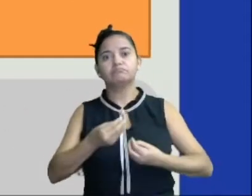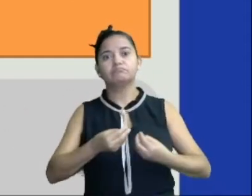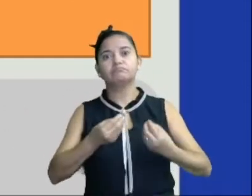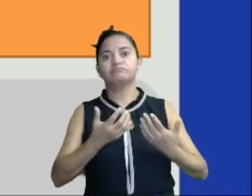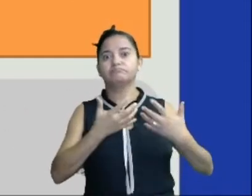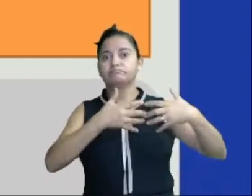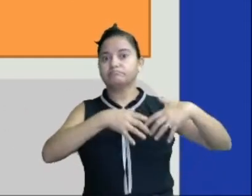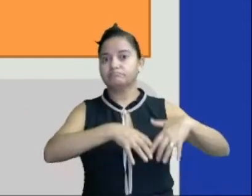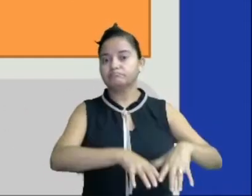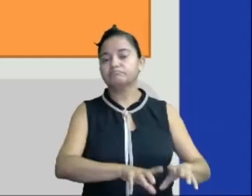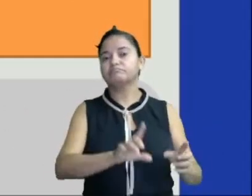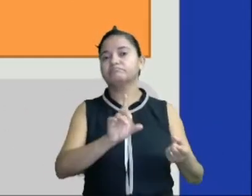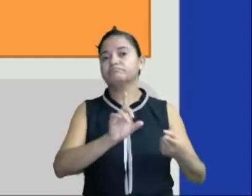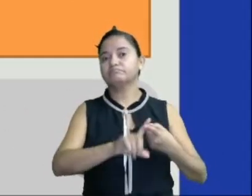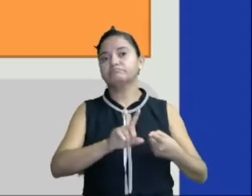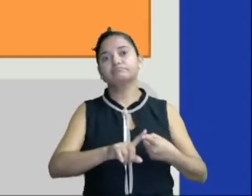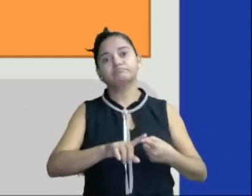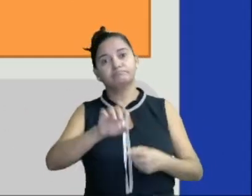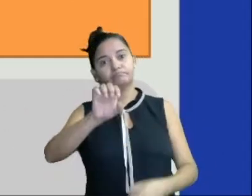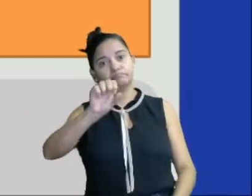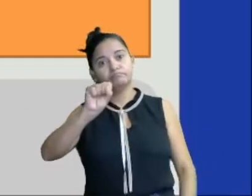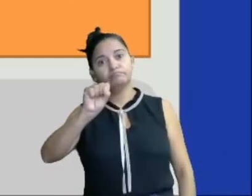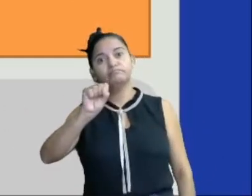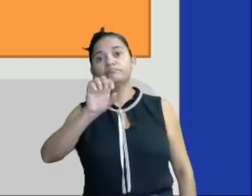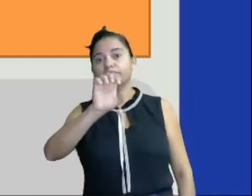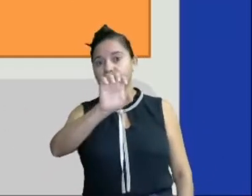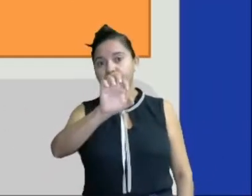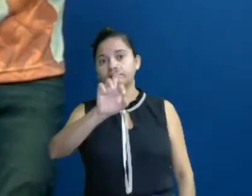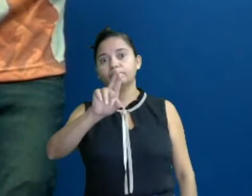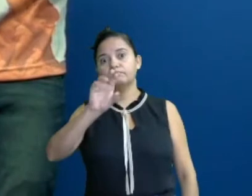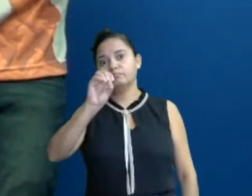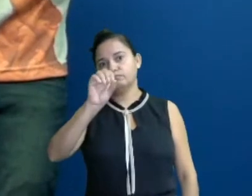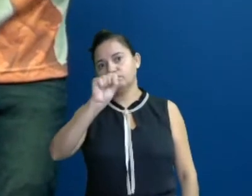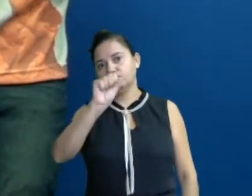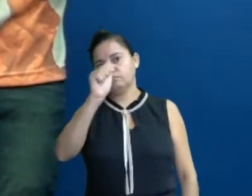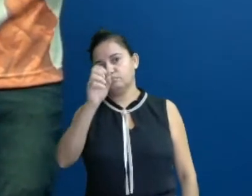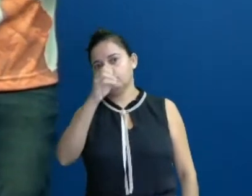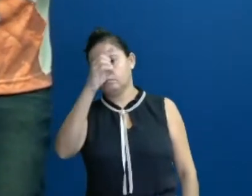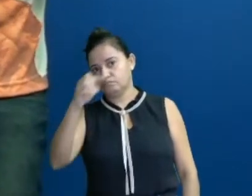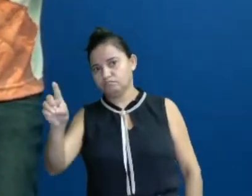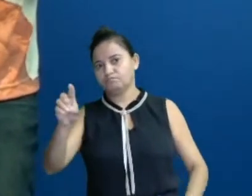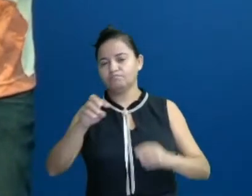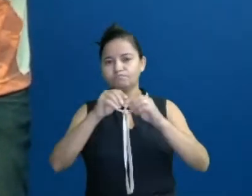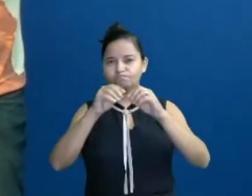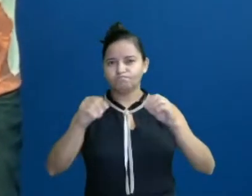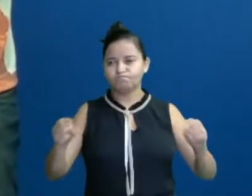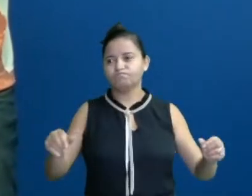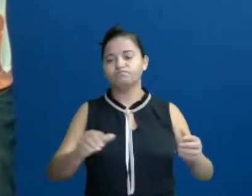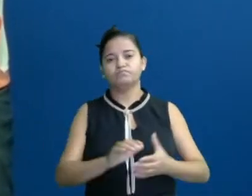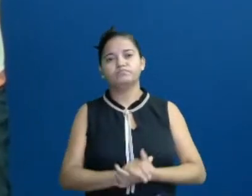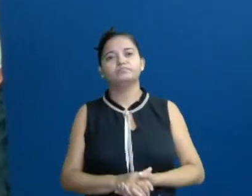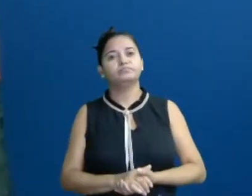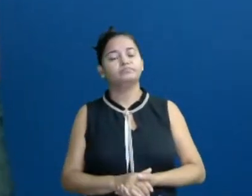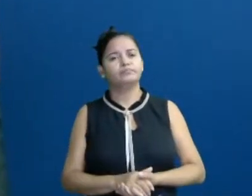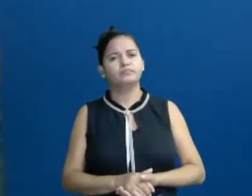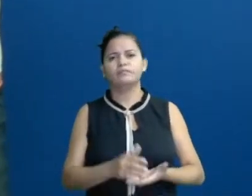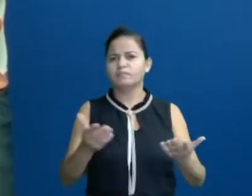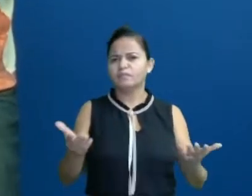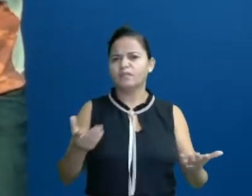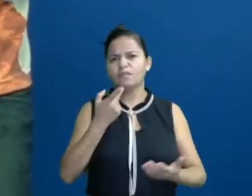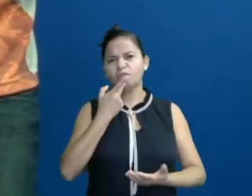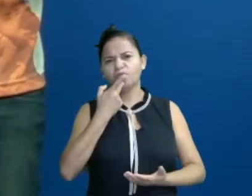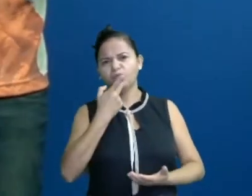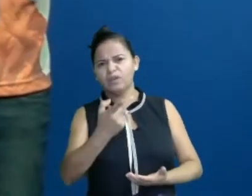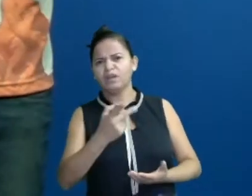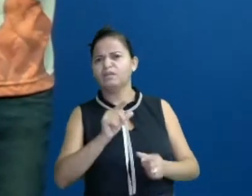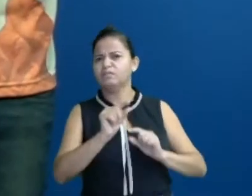à degradação e à erosão desse solo, tá certo? Portanto, quando a gente fala em fatores naturais, são